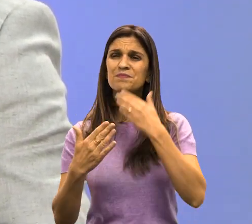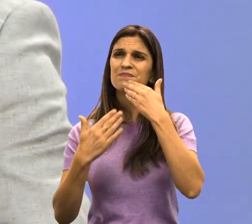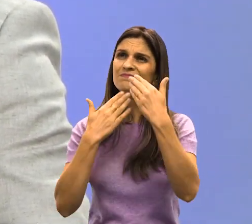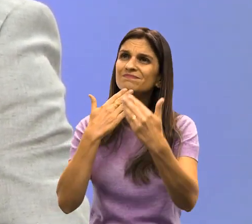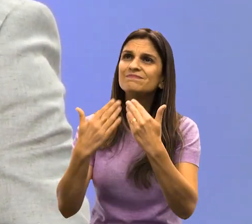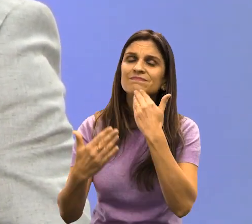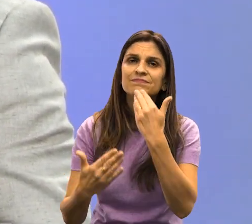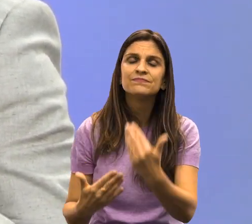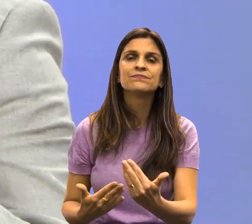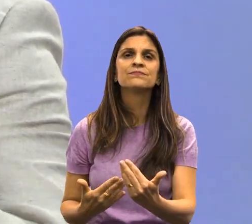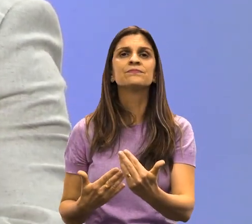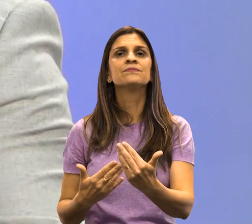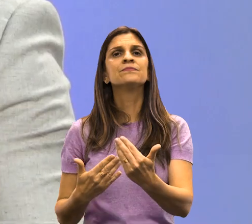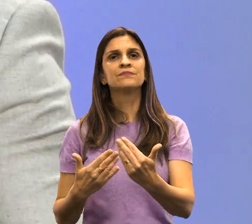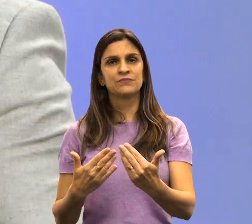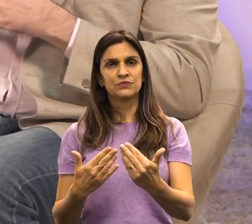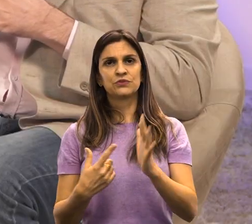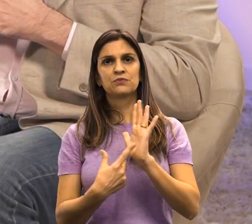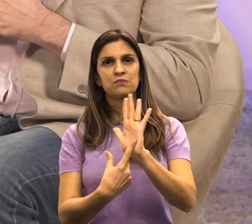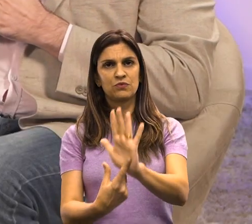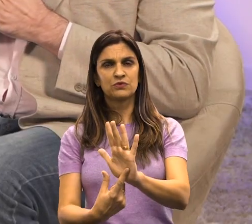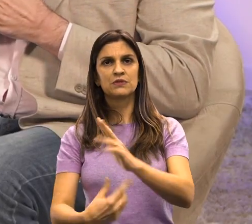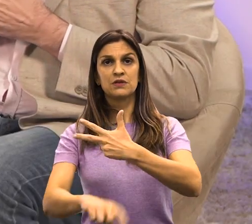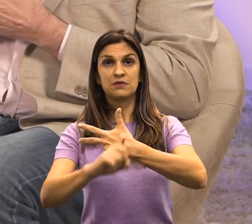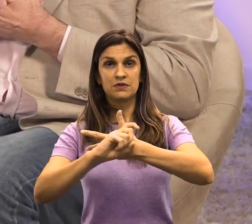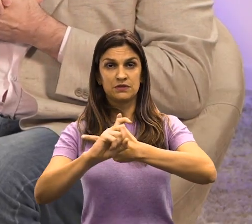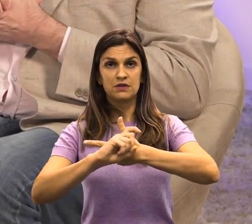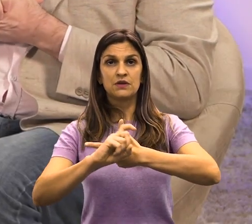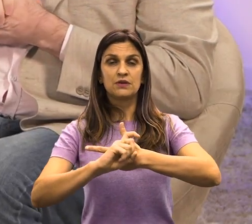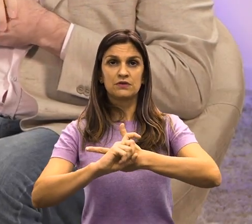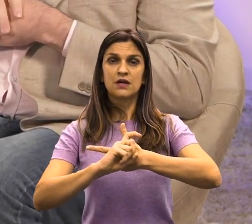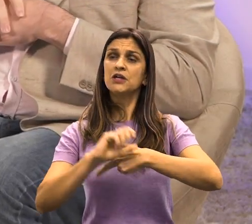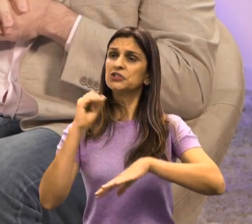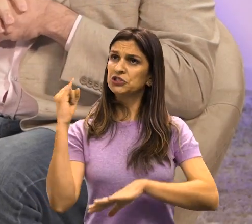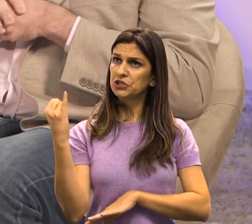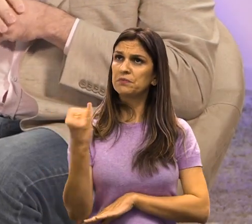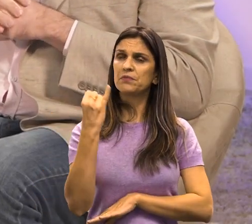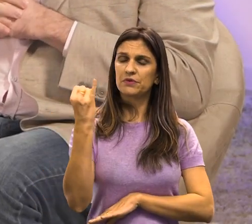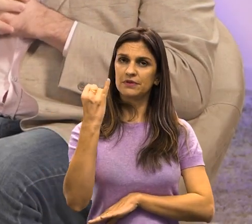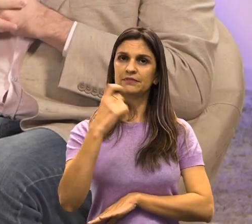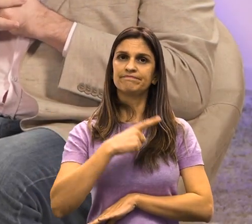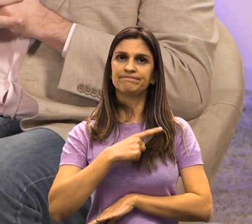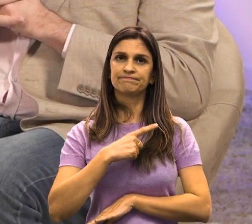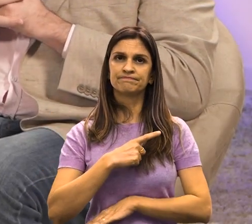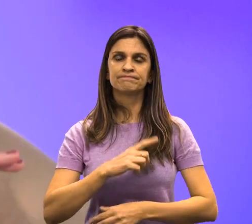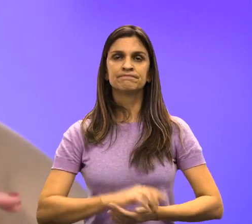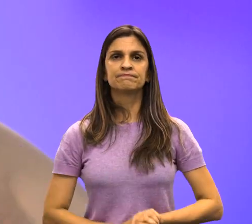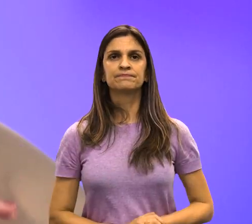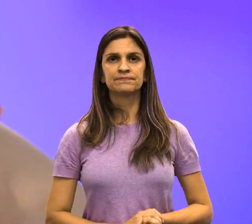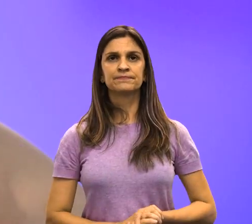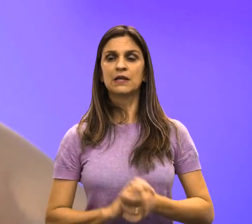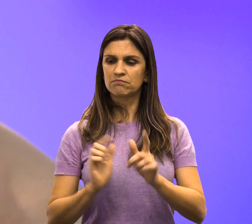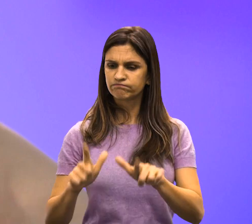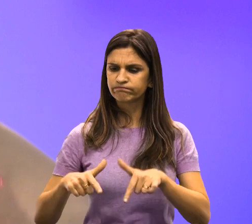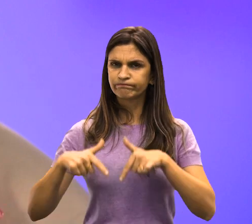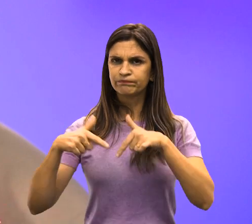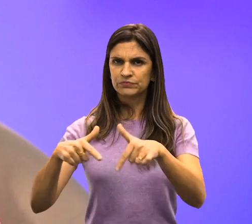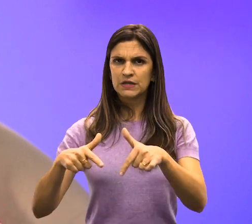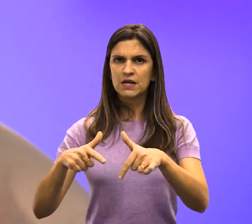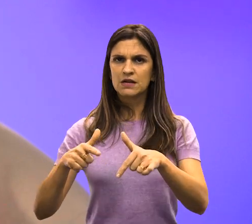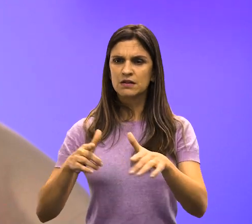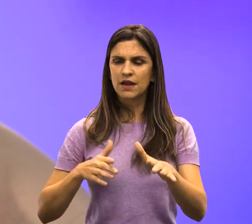pedido, né, tem levado para o executivo a necessidade. Vamos aprofundar um pouquinho mais a respeito dessa questão da sua luta